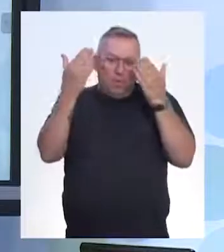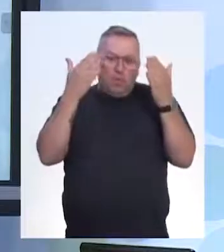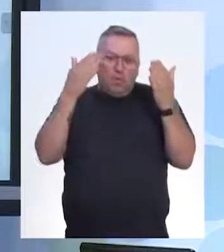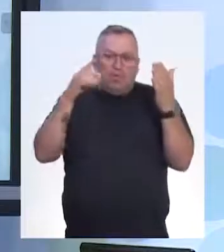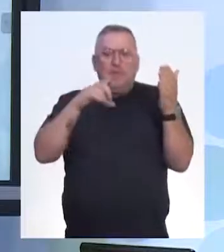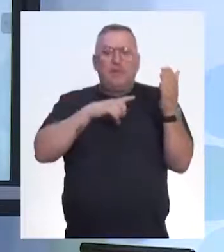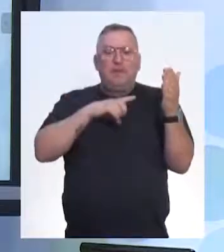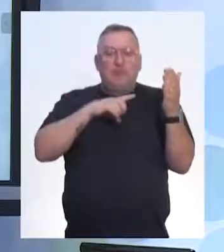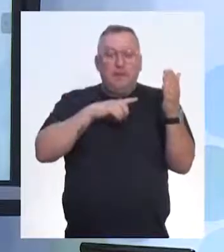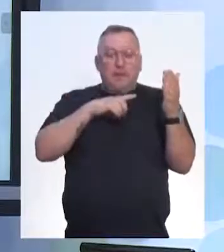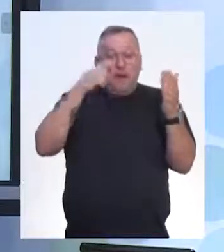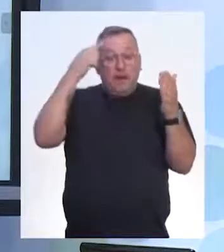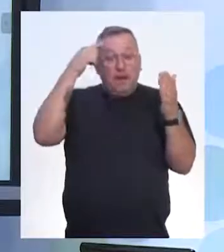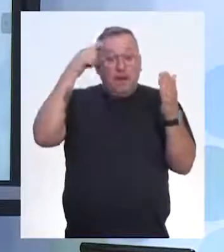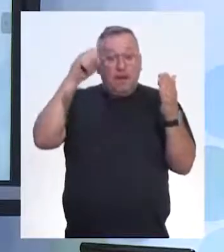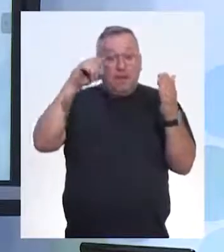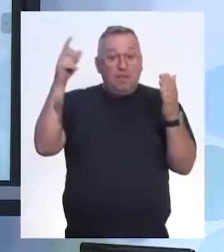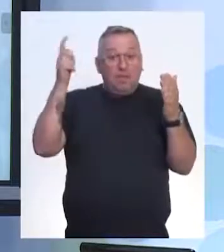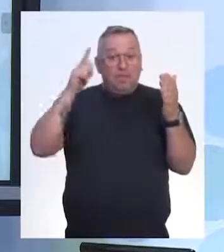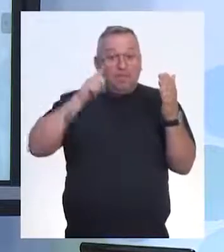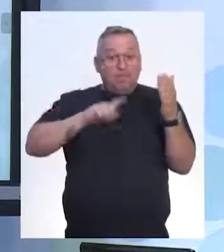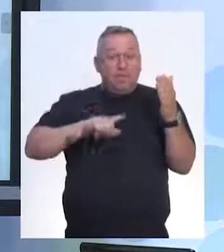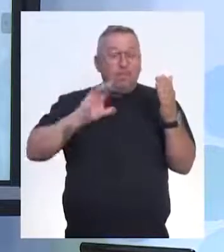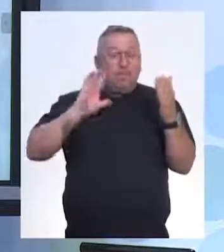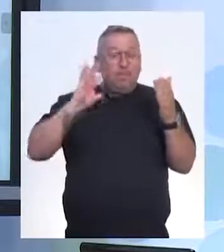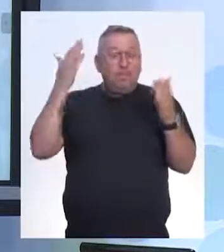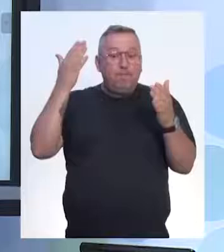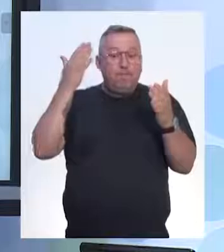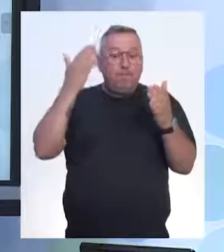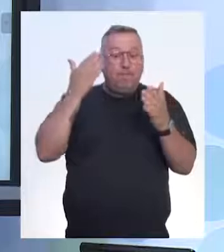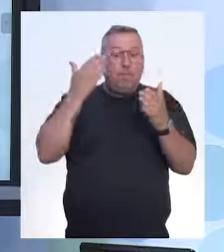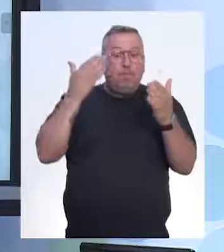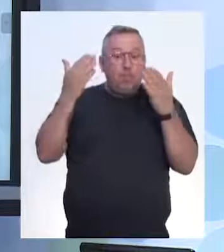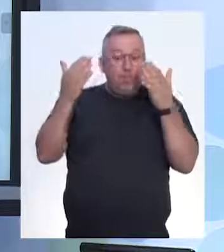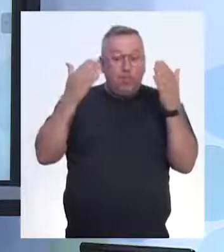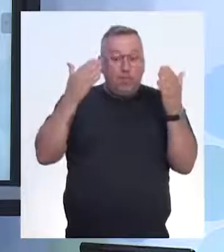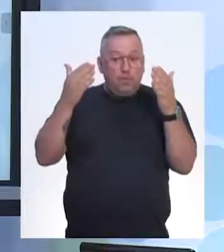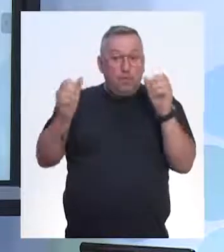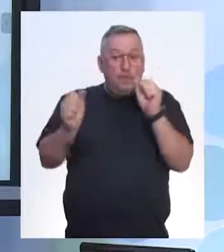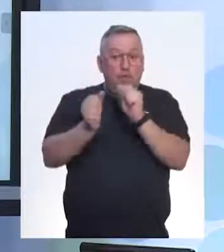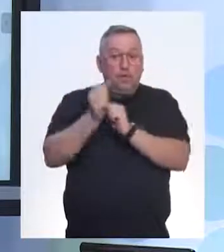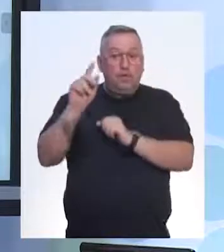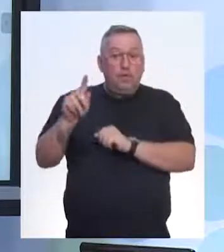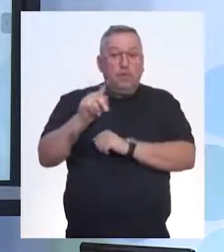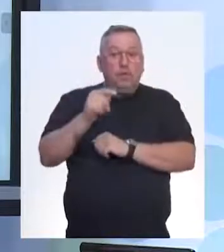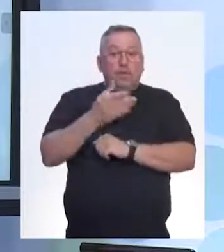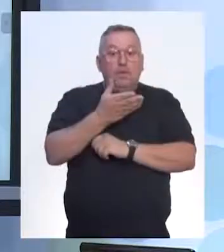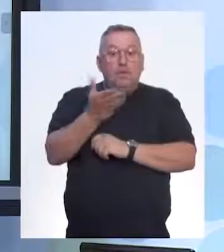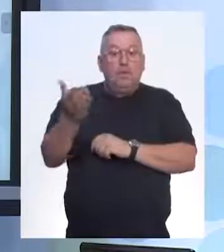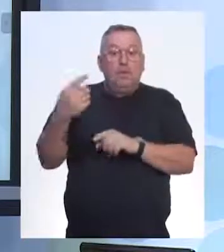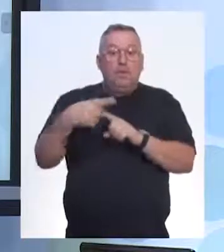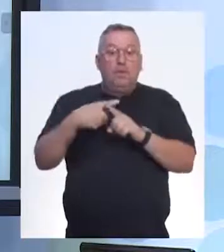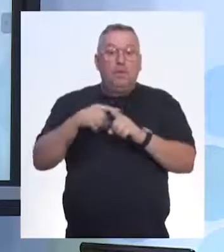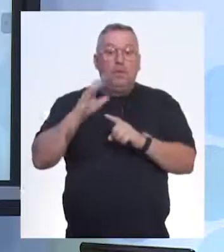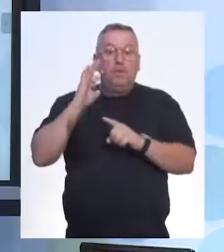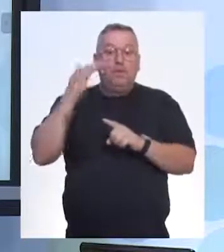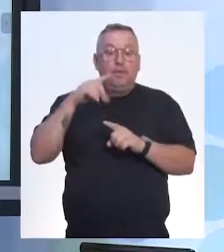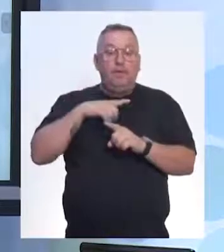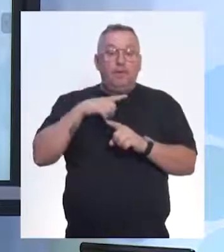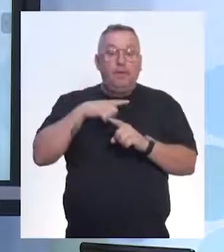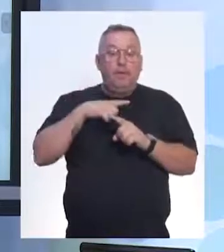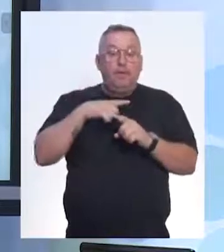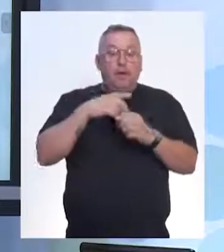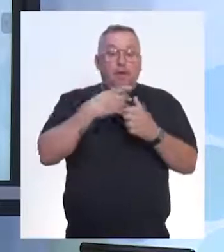ficando. A ideia é se vocês conseguirem também sanar um pouco dessas dúvidas com os professores de vocês, porque de repente vocês têm algum